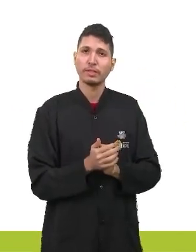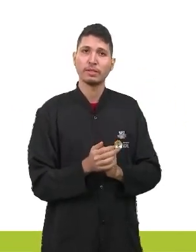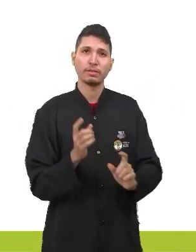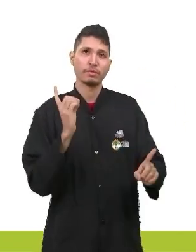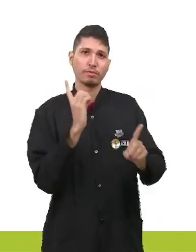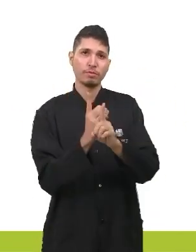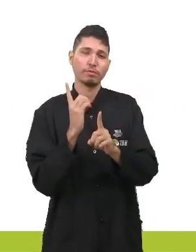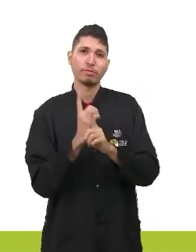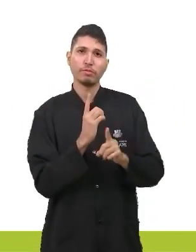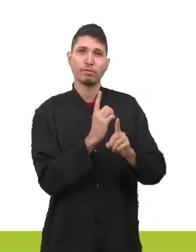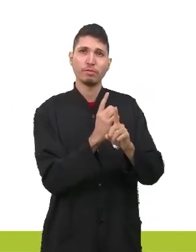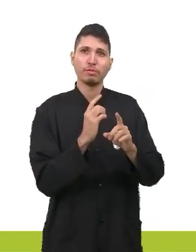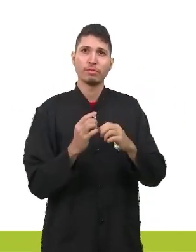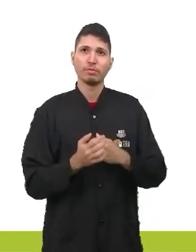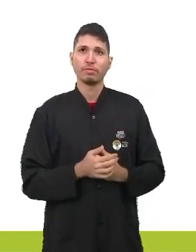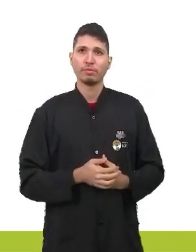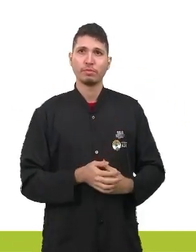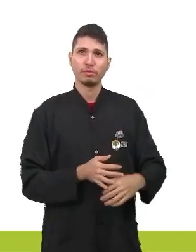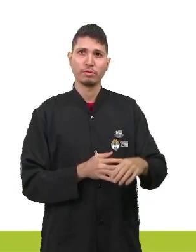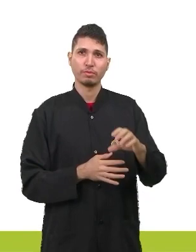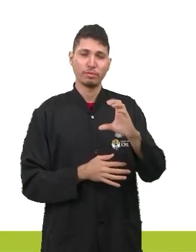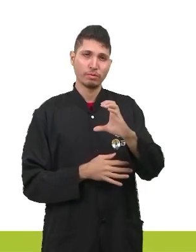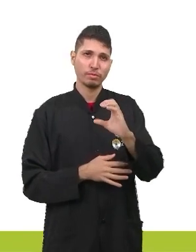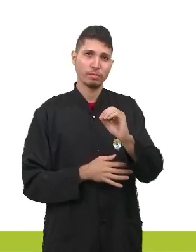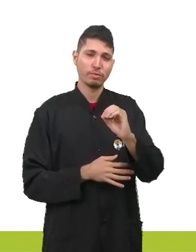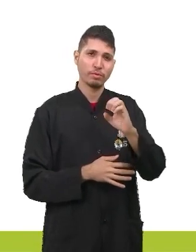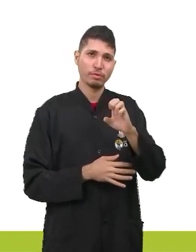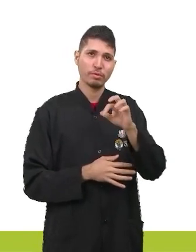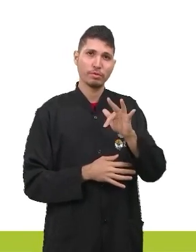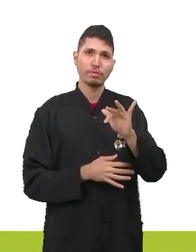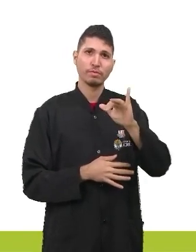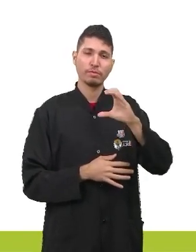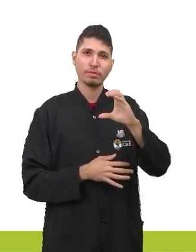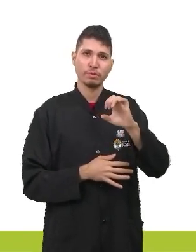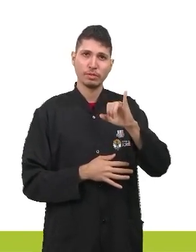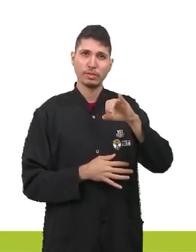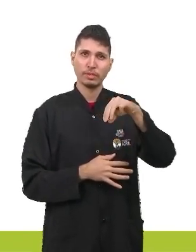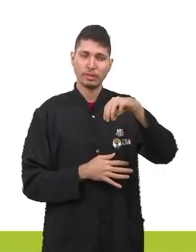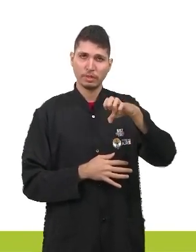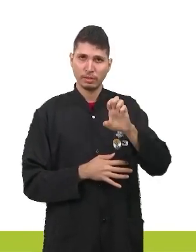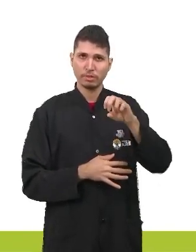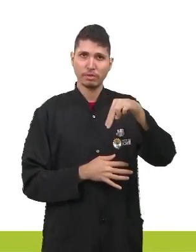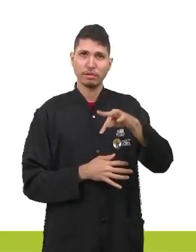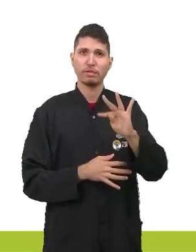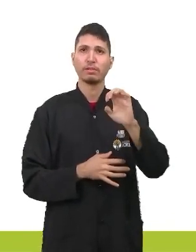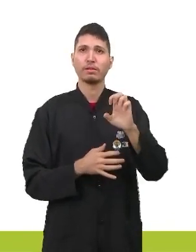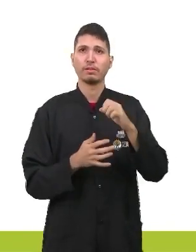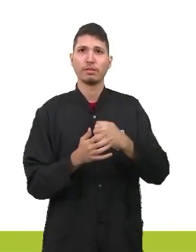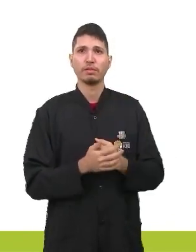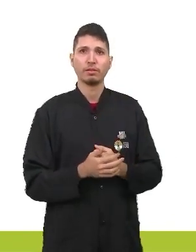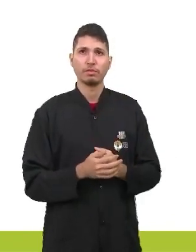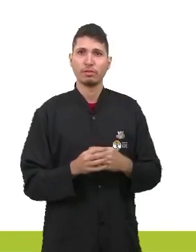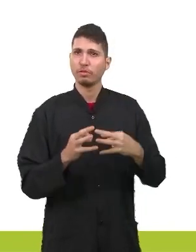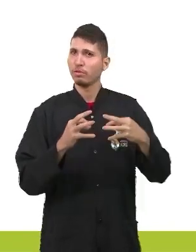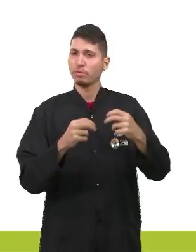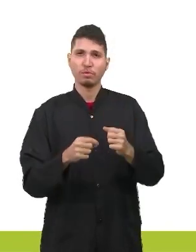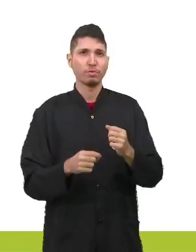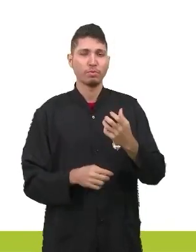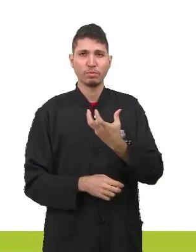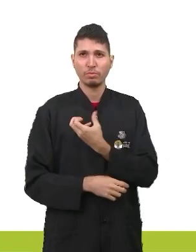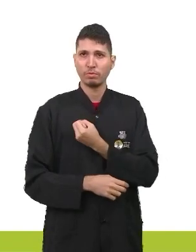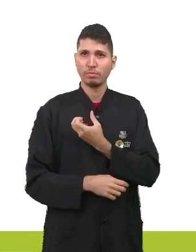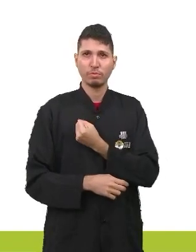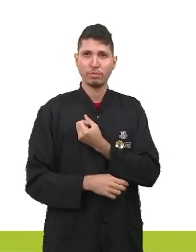entender. Gente, lembra que todo valor aqui, ó, todo valor, ele é multiplicado, quando não aparece nada, né, tem um umzinho aqui na frente, ó, tem um